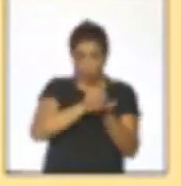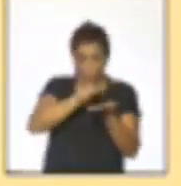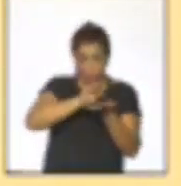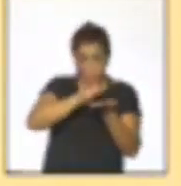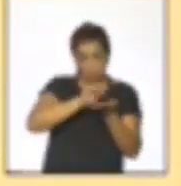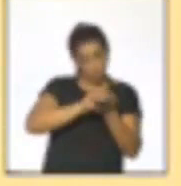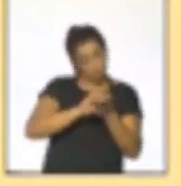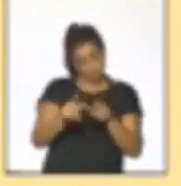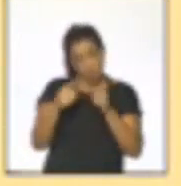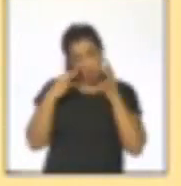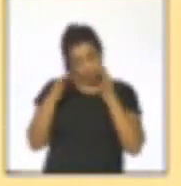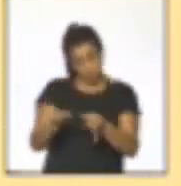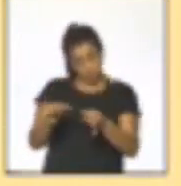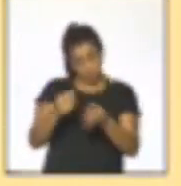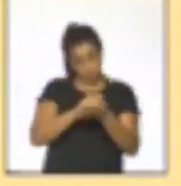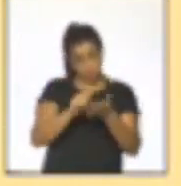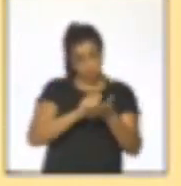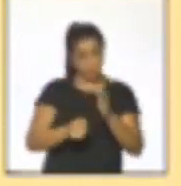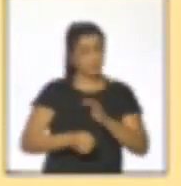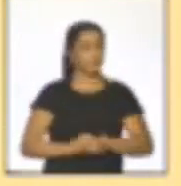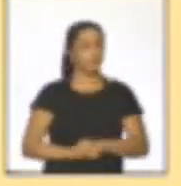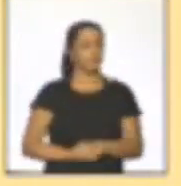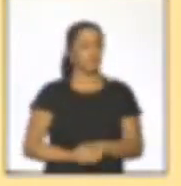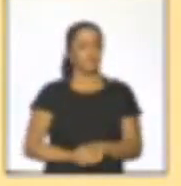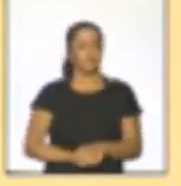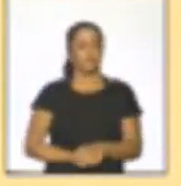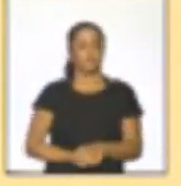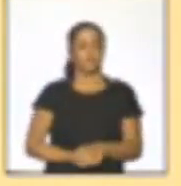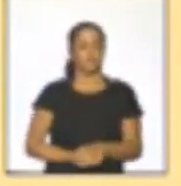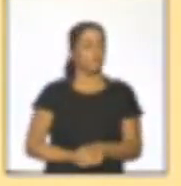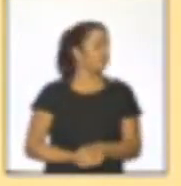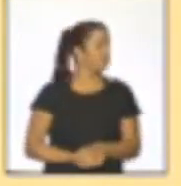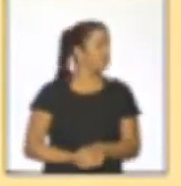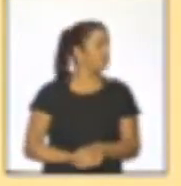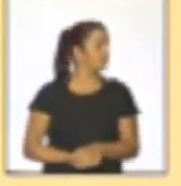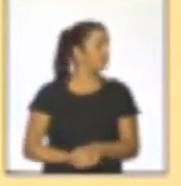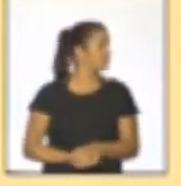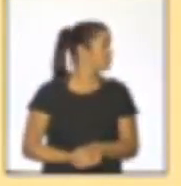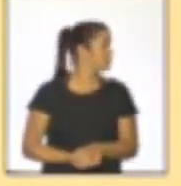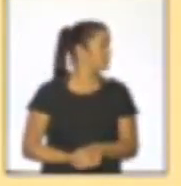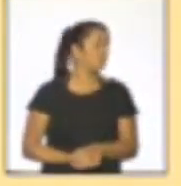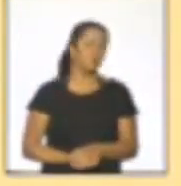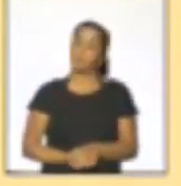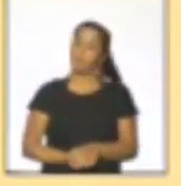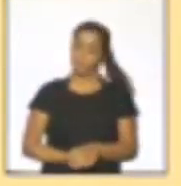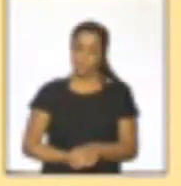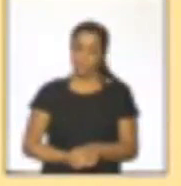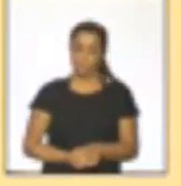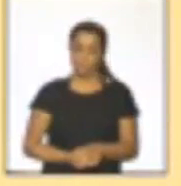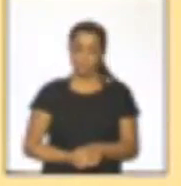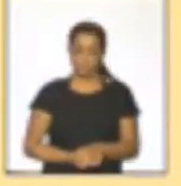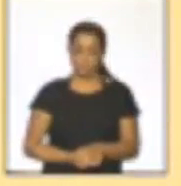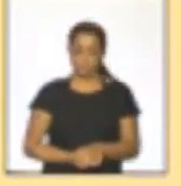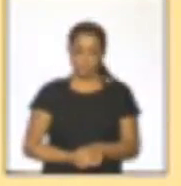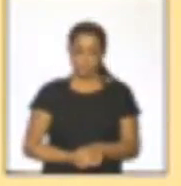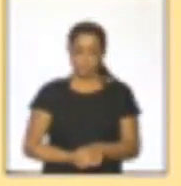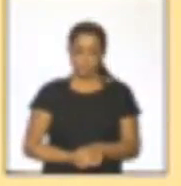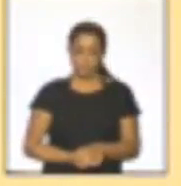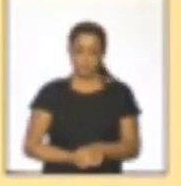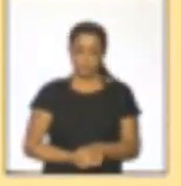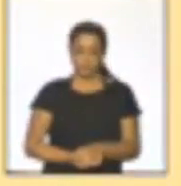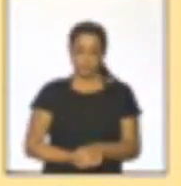está copiando a resolução. E aqui deu errado.